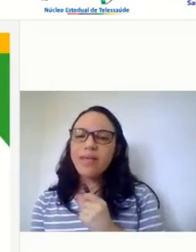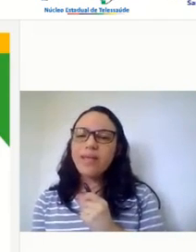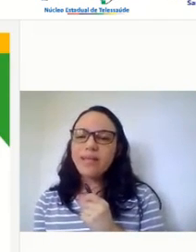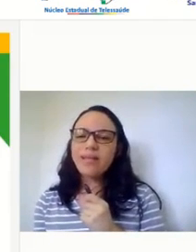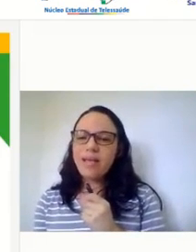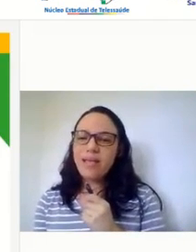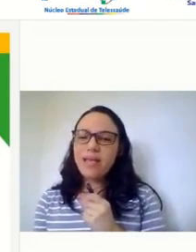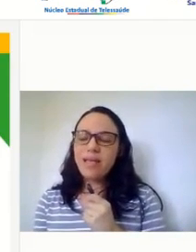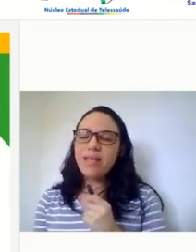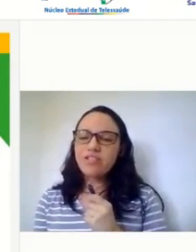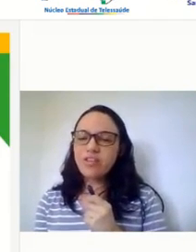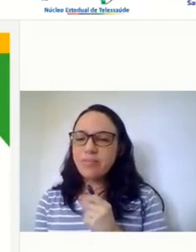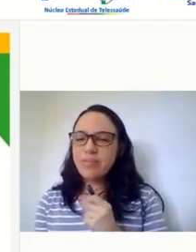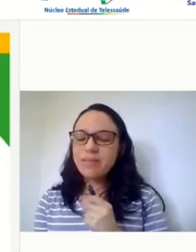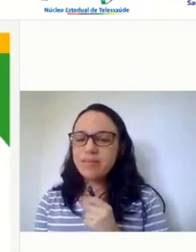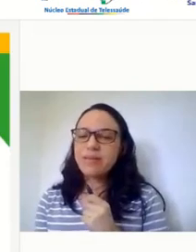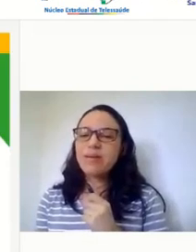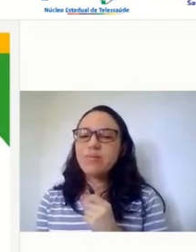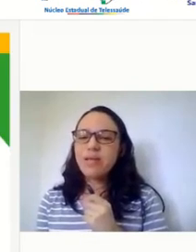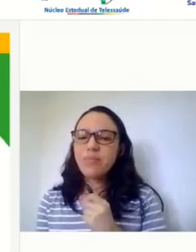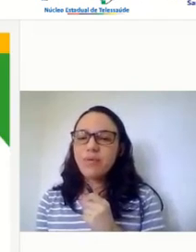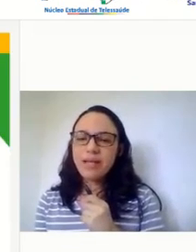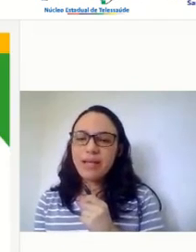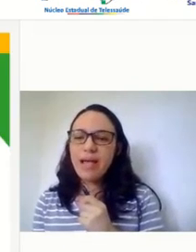não é porque